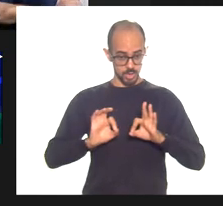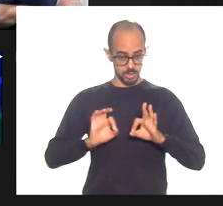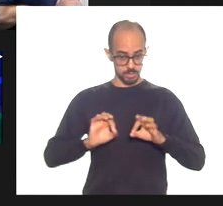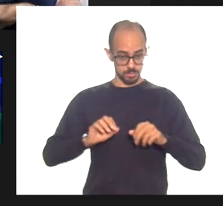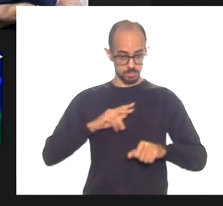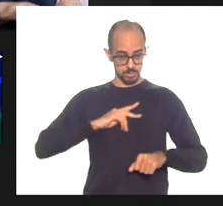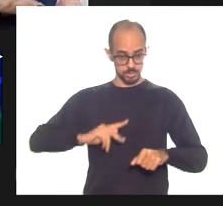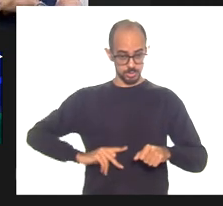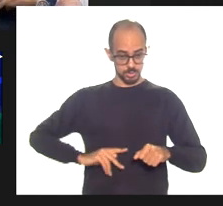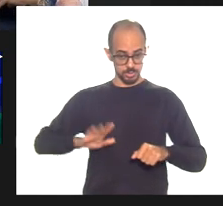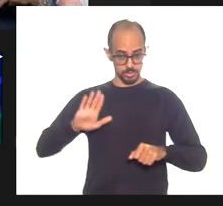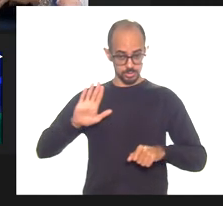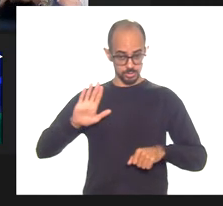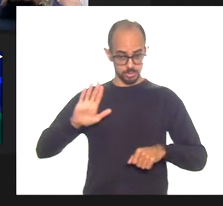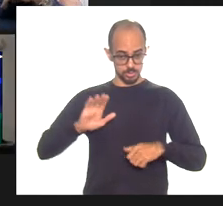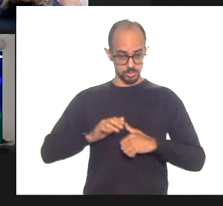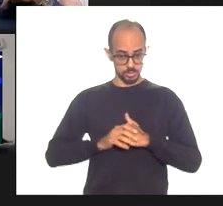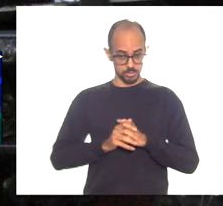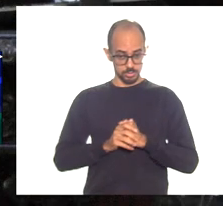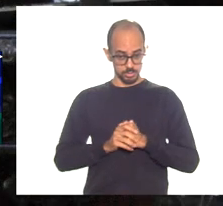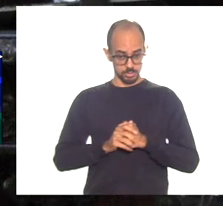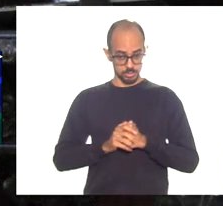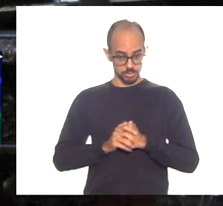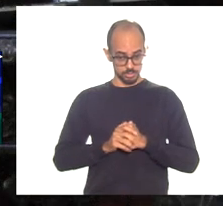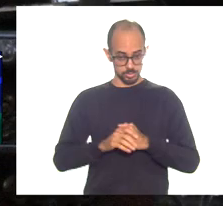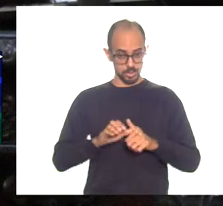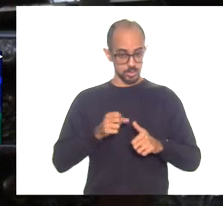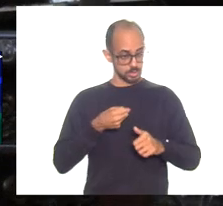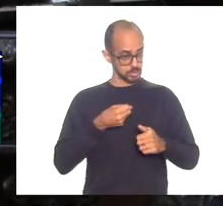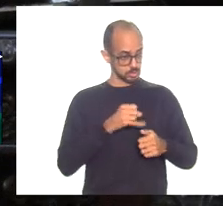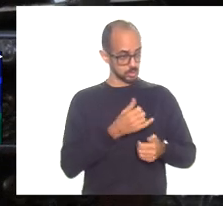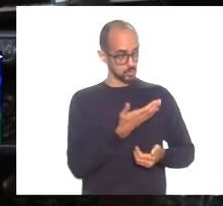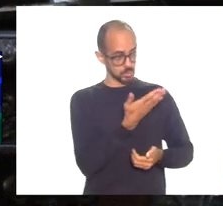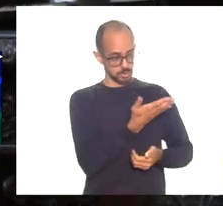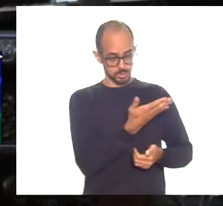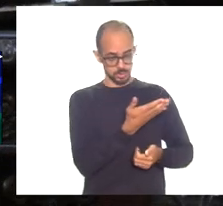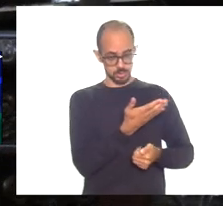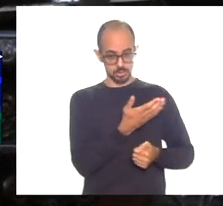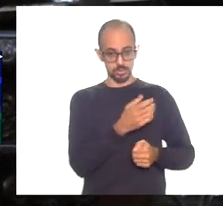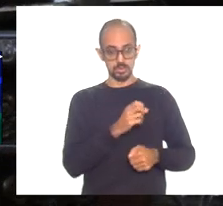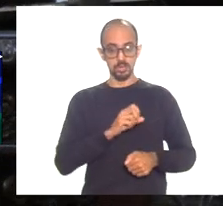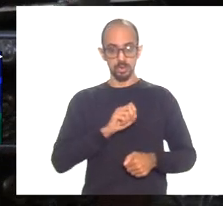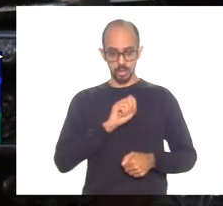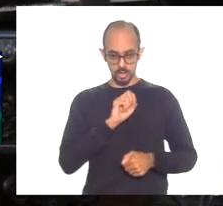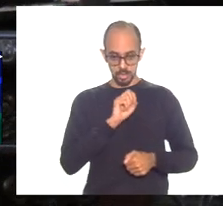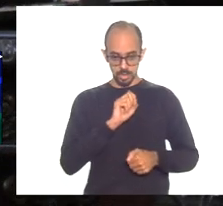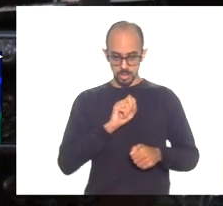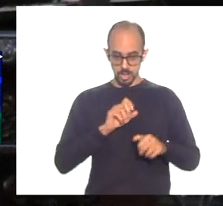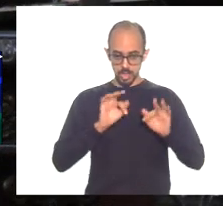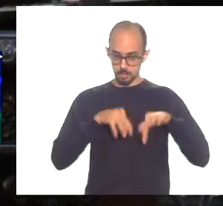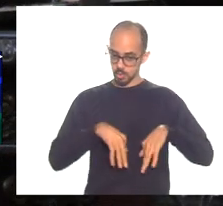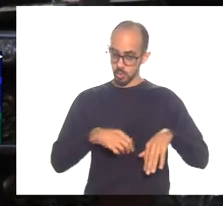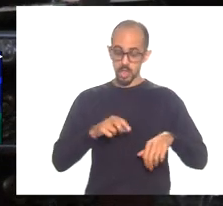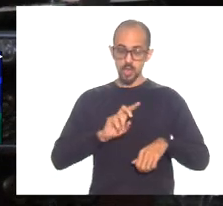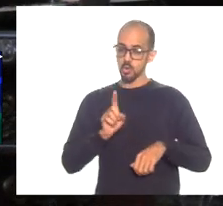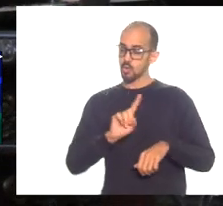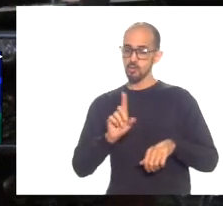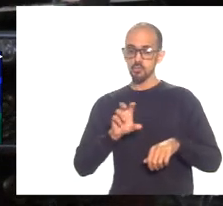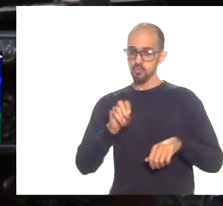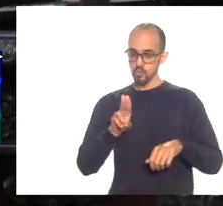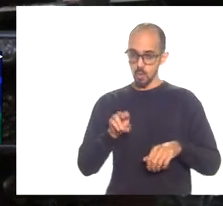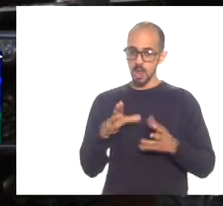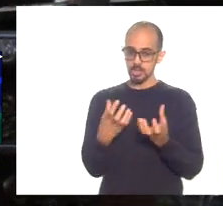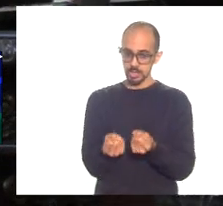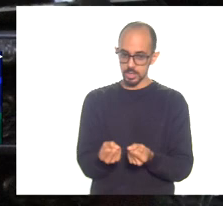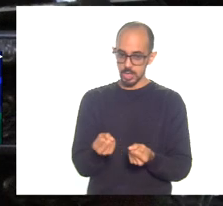precisa já terminou os expediente já terminou eu não vou abrir a discussão não vou conceder ninguém sabe atenção do